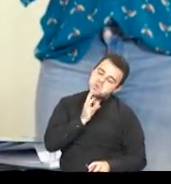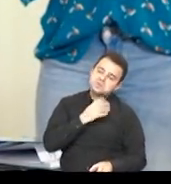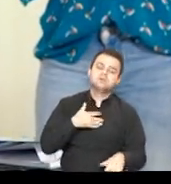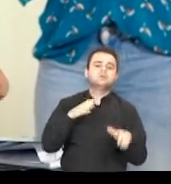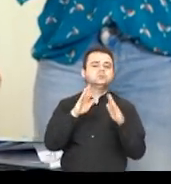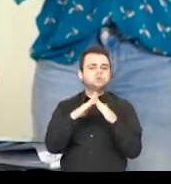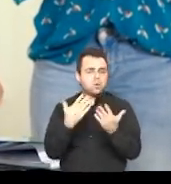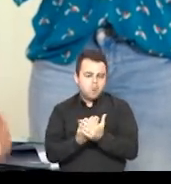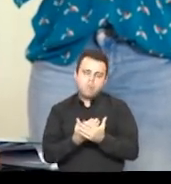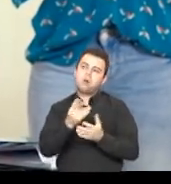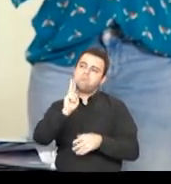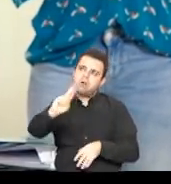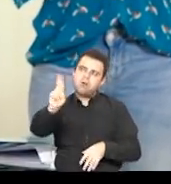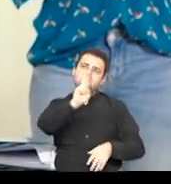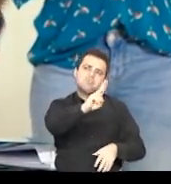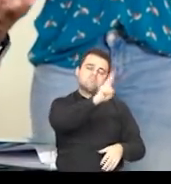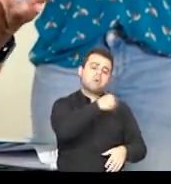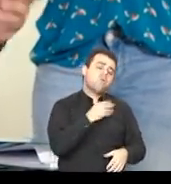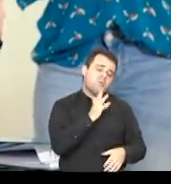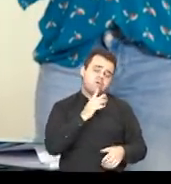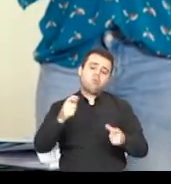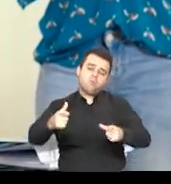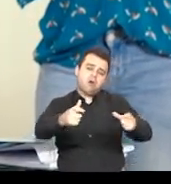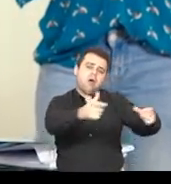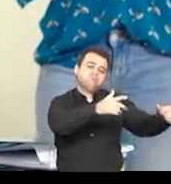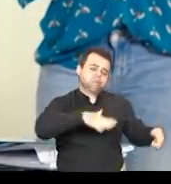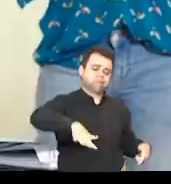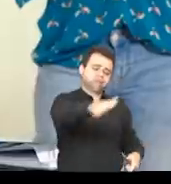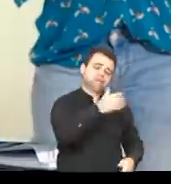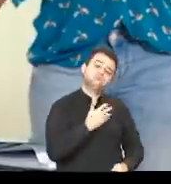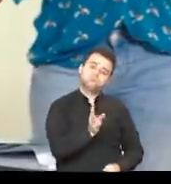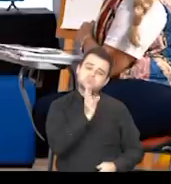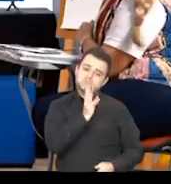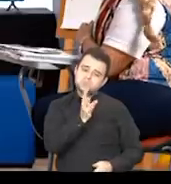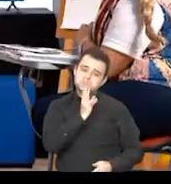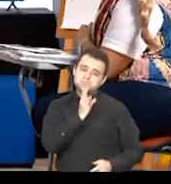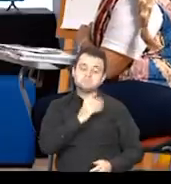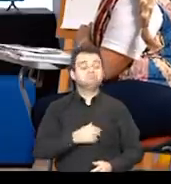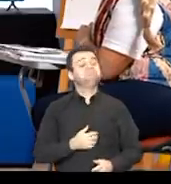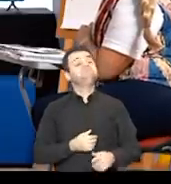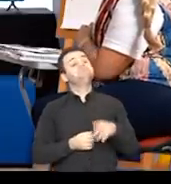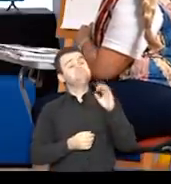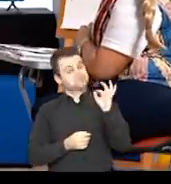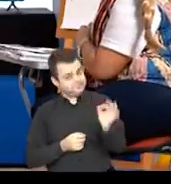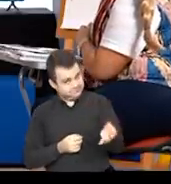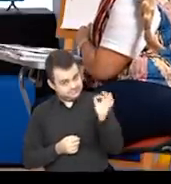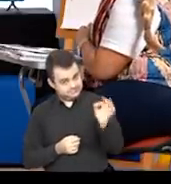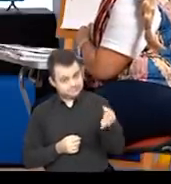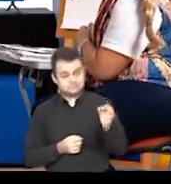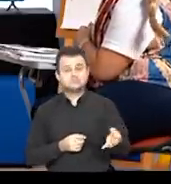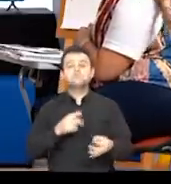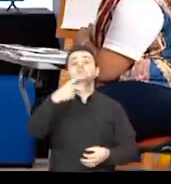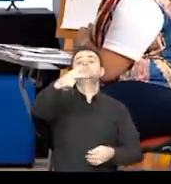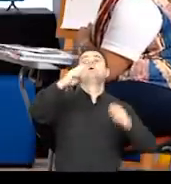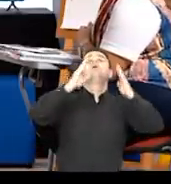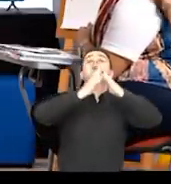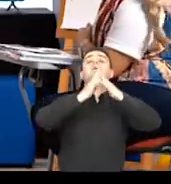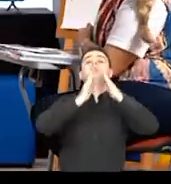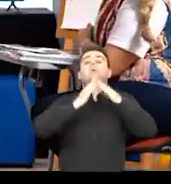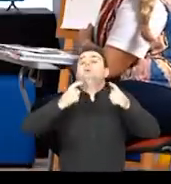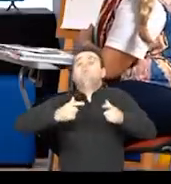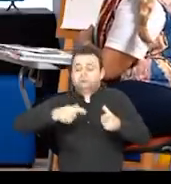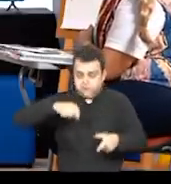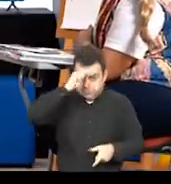Escola Barbacuri e conheço outros lugares também que tem lá na Zona Sul. Isso mesmo. E você? Aonde você